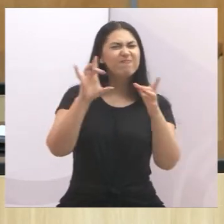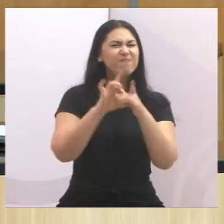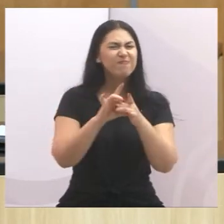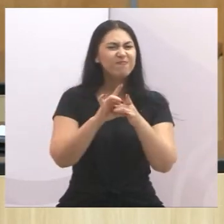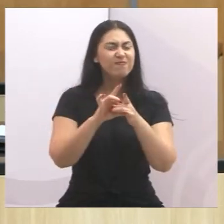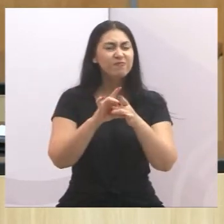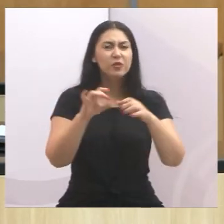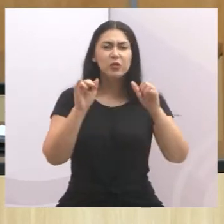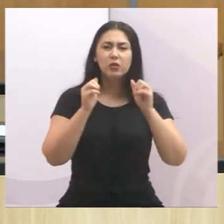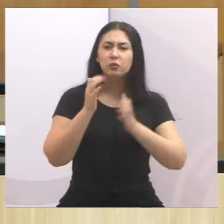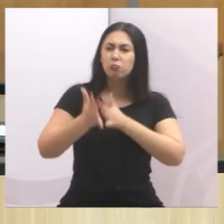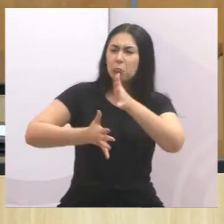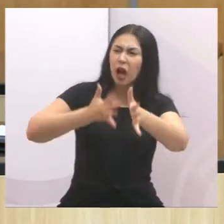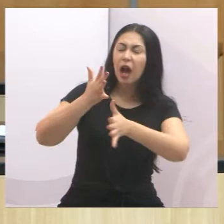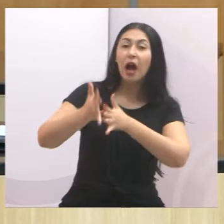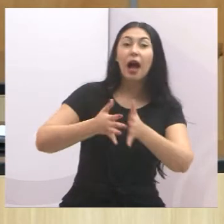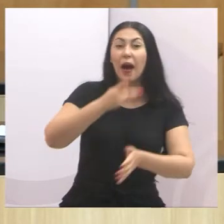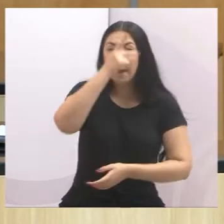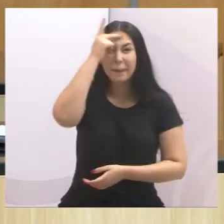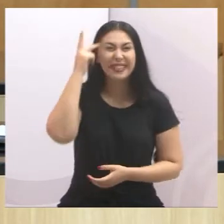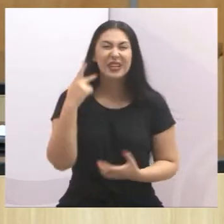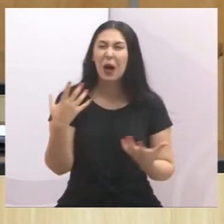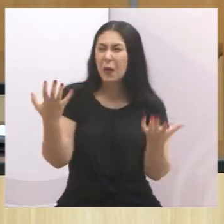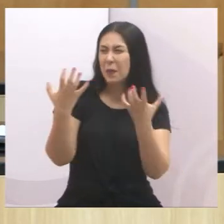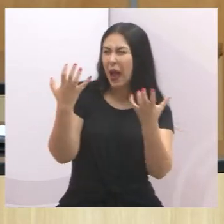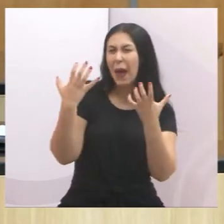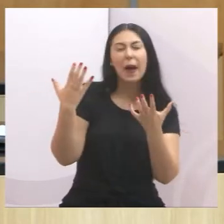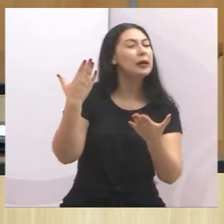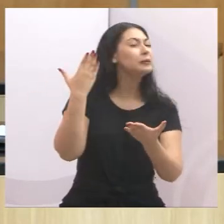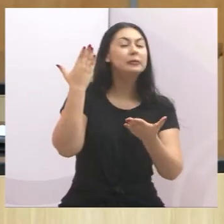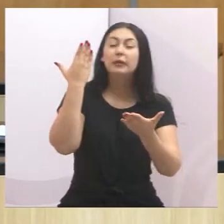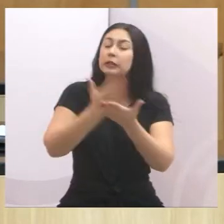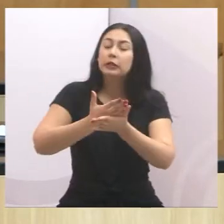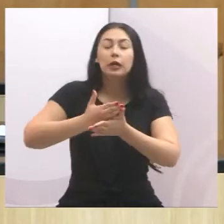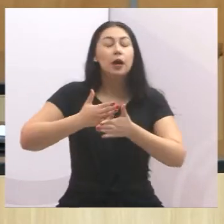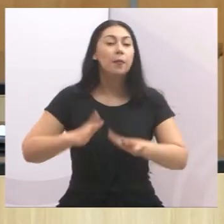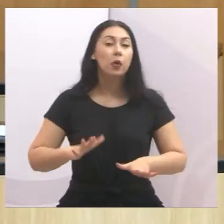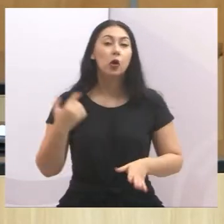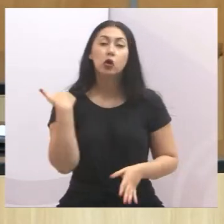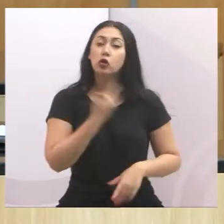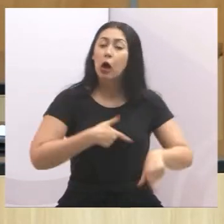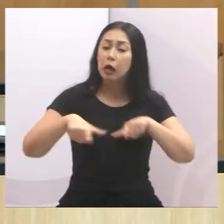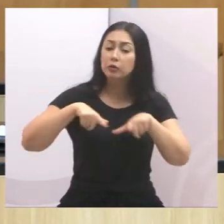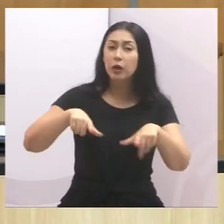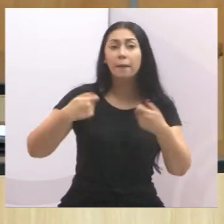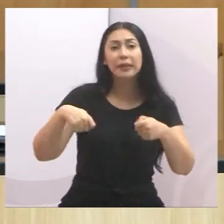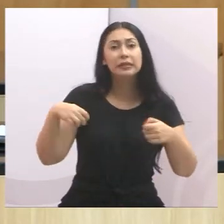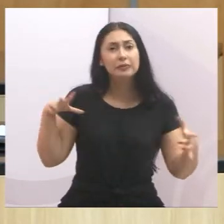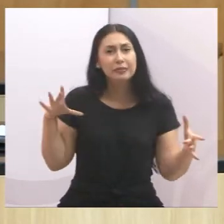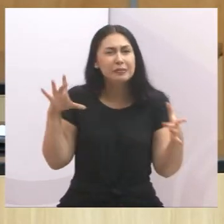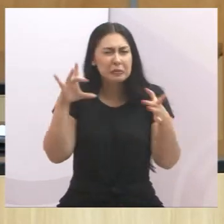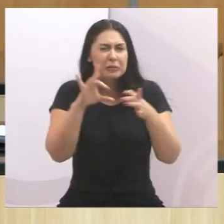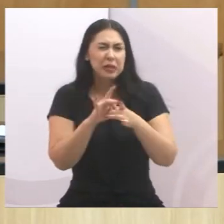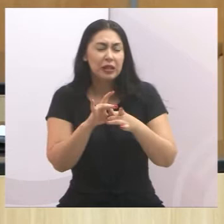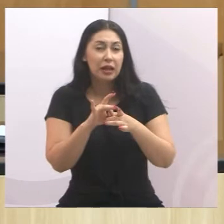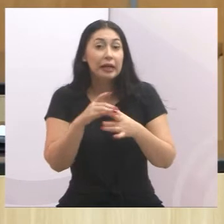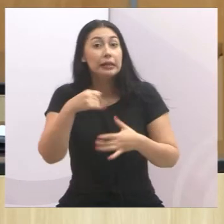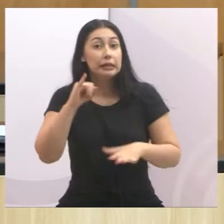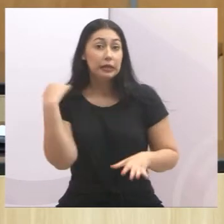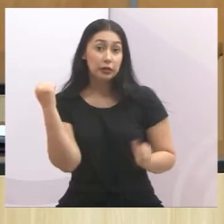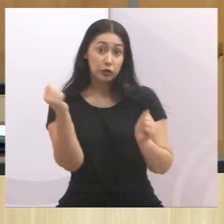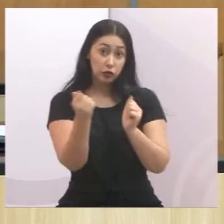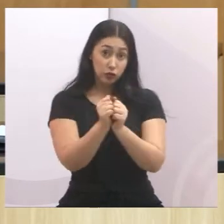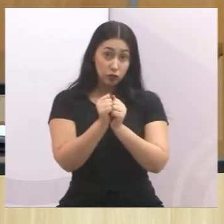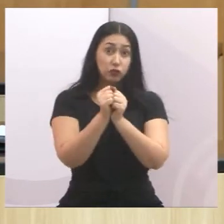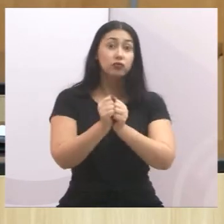voz. Fascismo, opressores não passarão, trabalhadores do mundo, univos e verás que trabalhadores unidos jamais serão